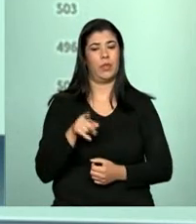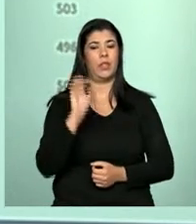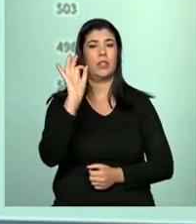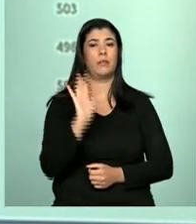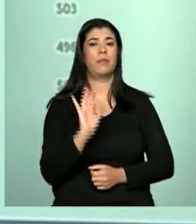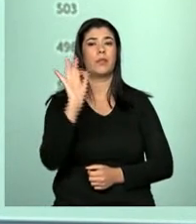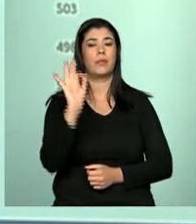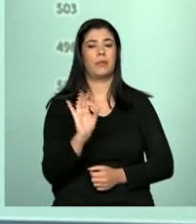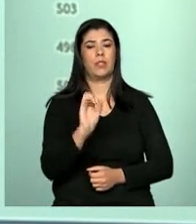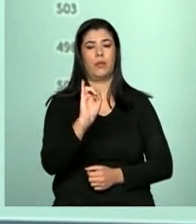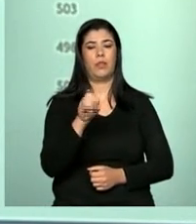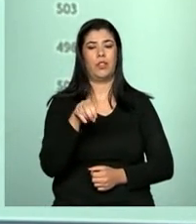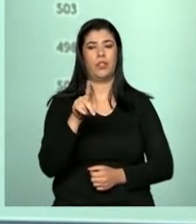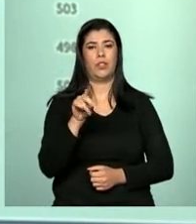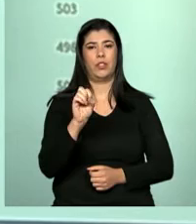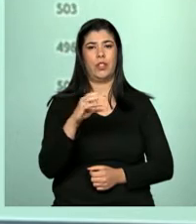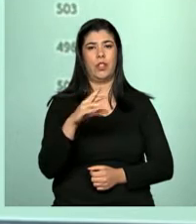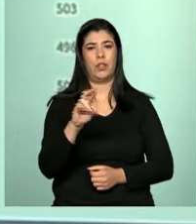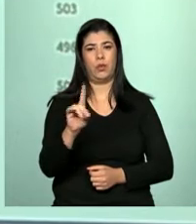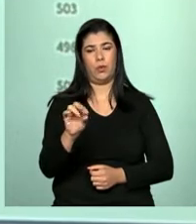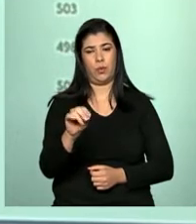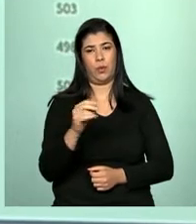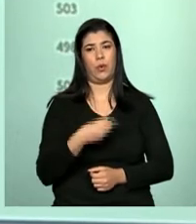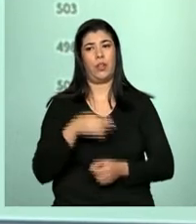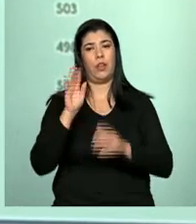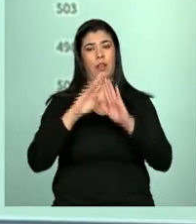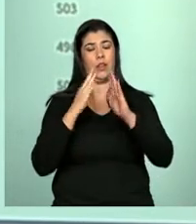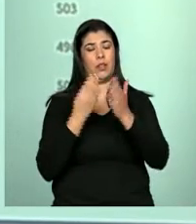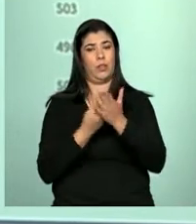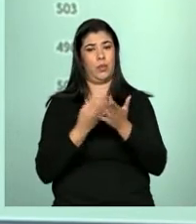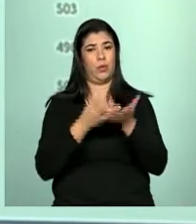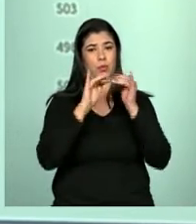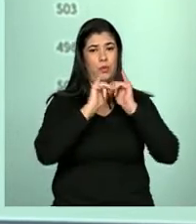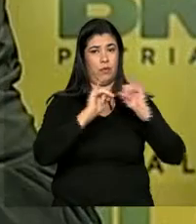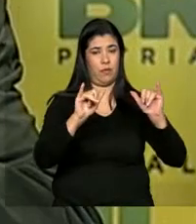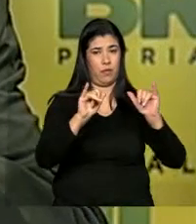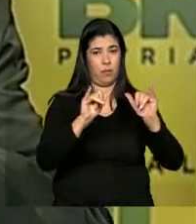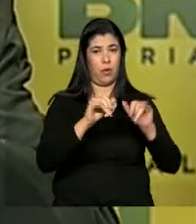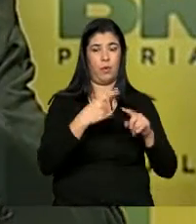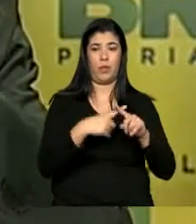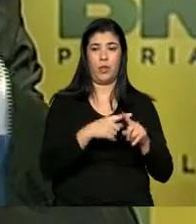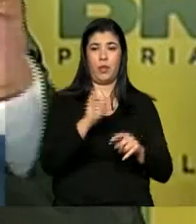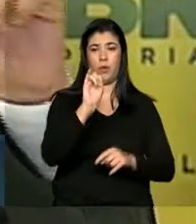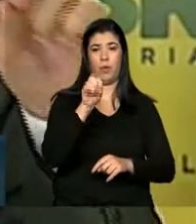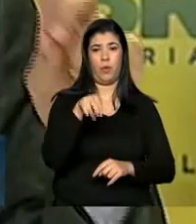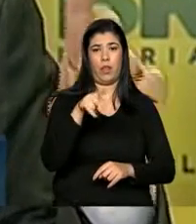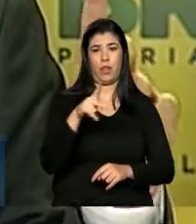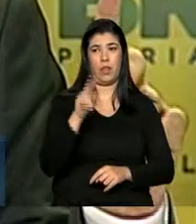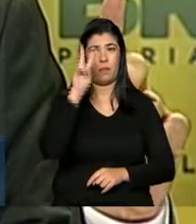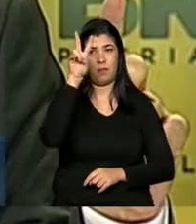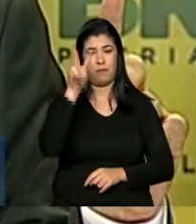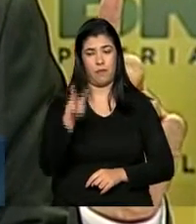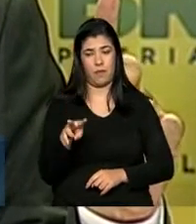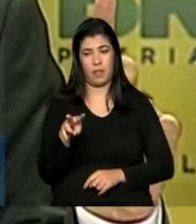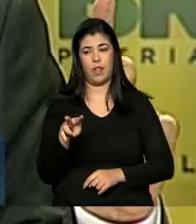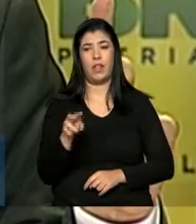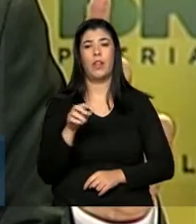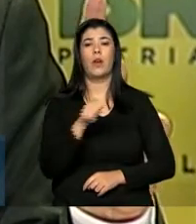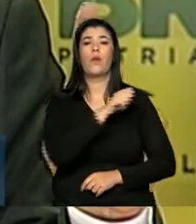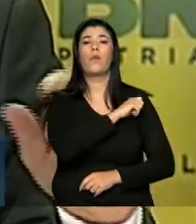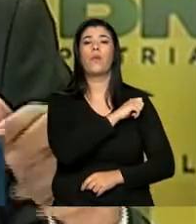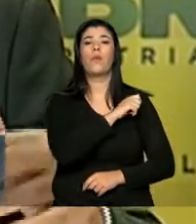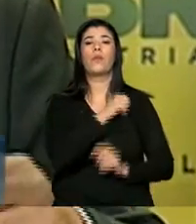feito com a informação que a escola nos forneceu. A novidade foi que o INEP teve que olhar aquele aluno nos